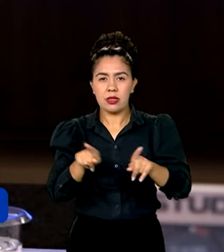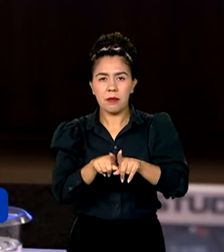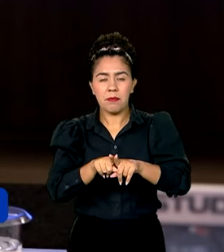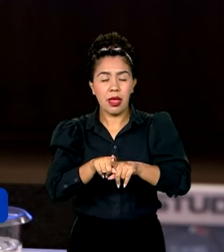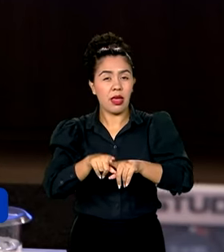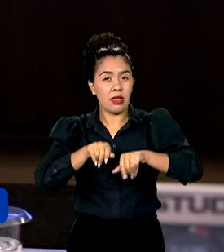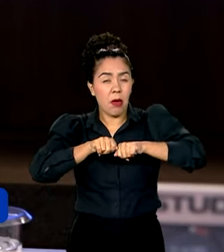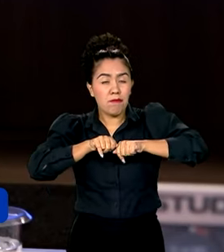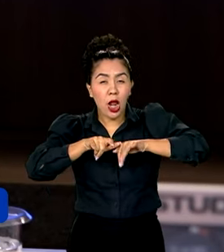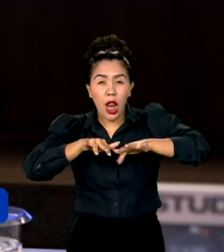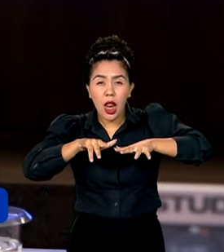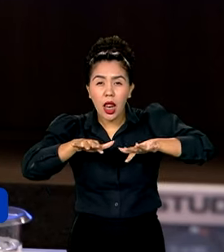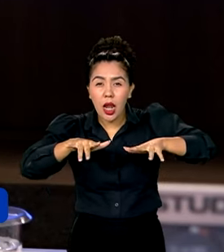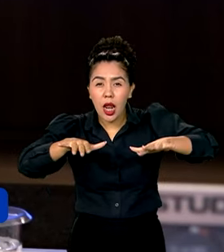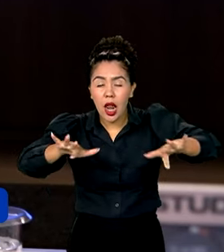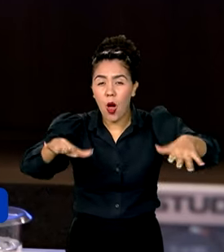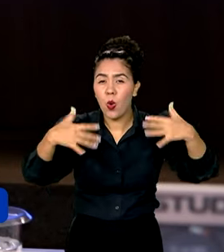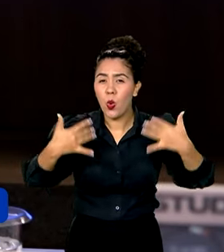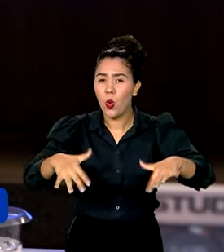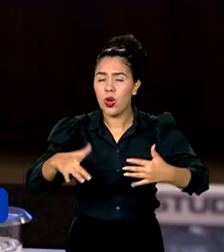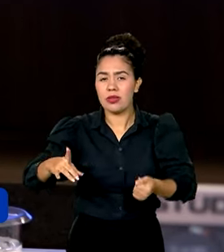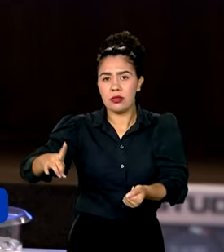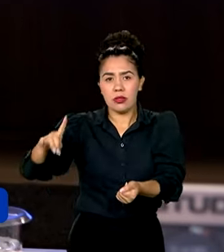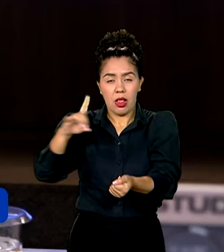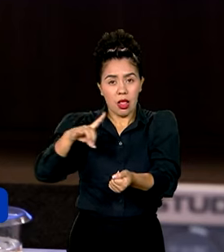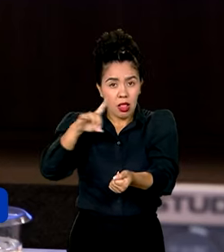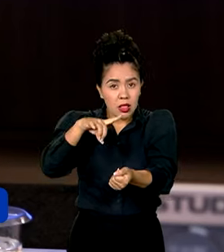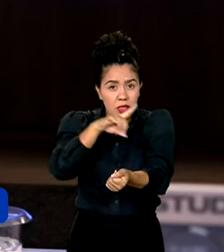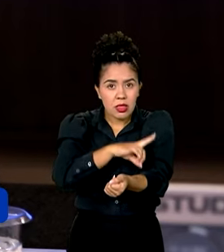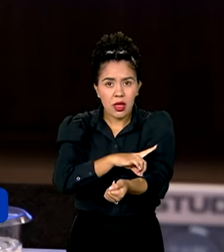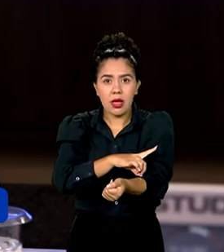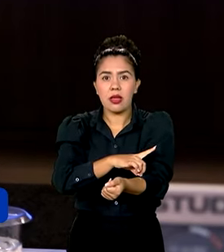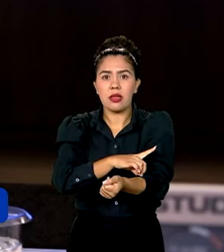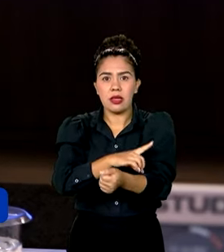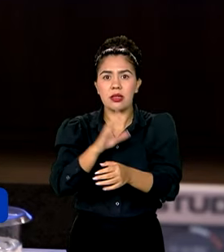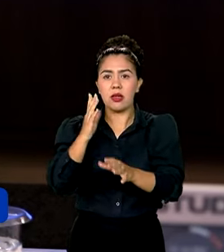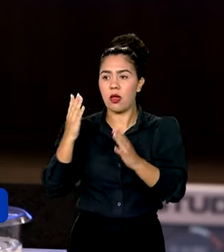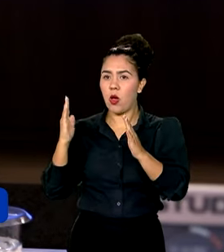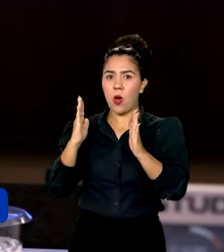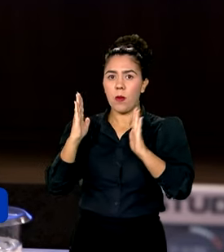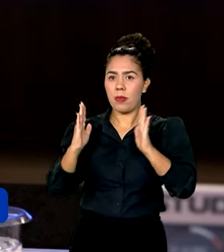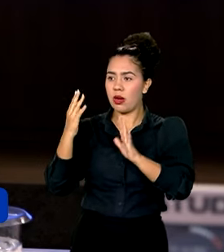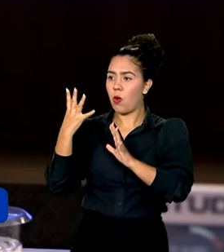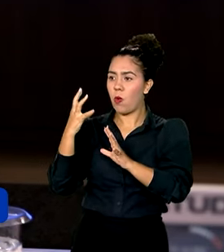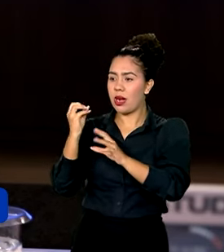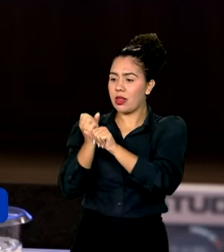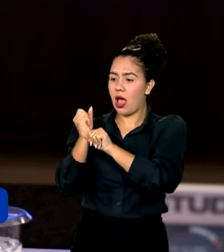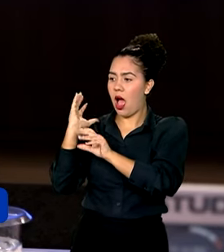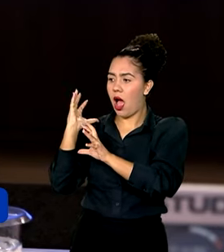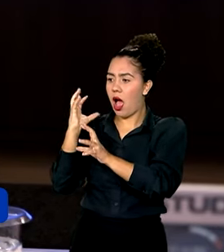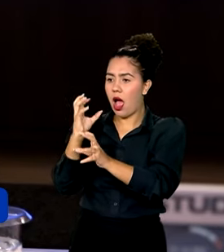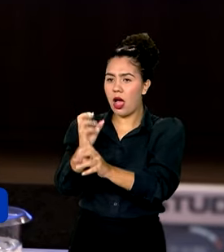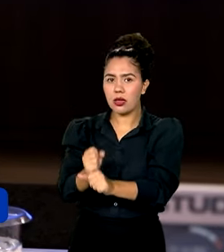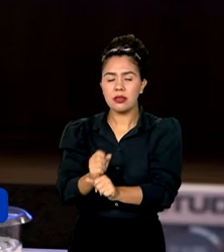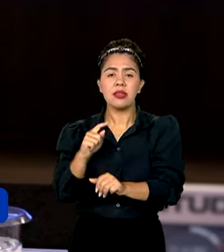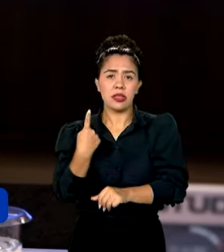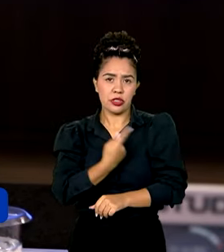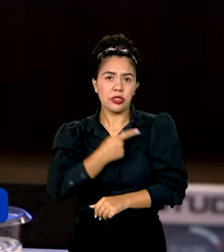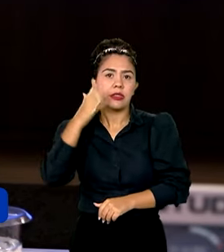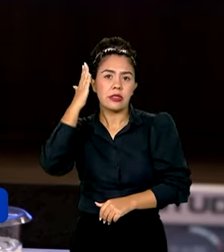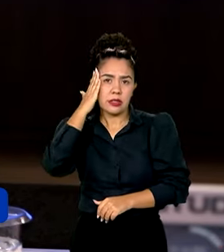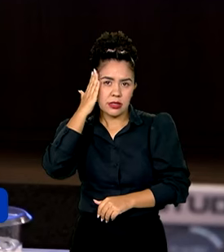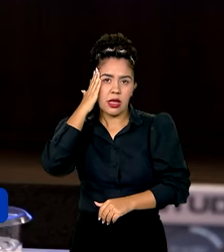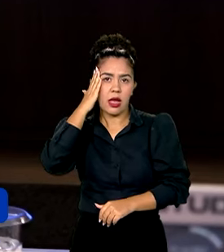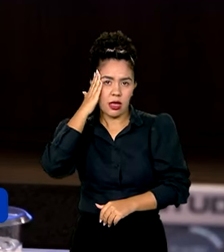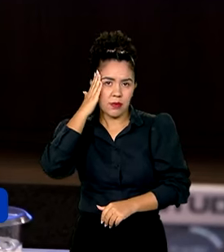dengue né a maior nos últimos em 40 anos e sabemos que a tendência a termos essa